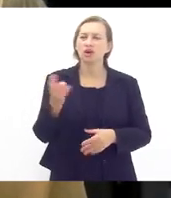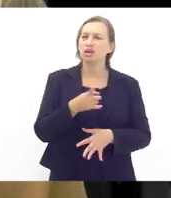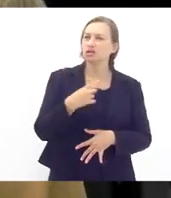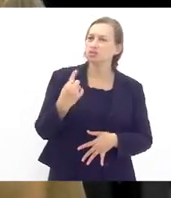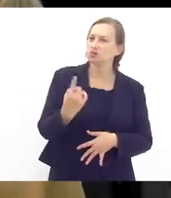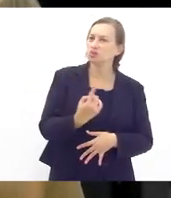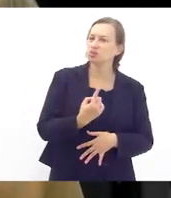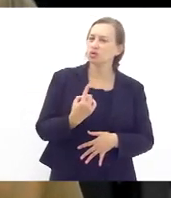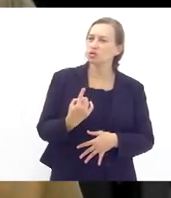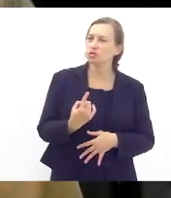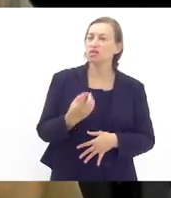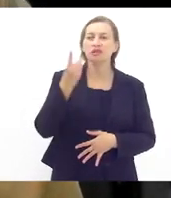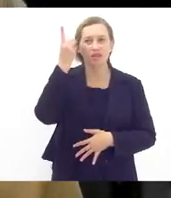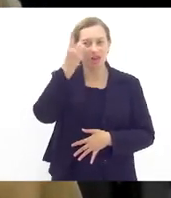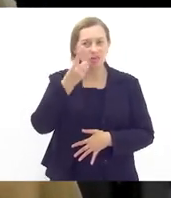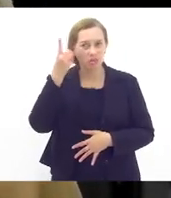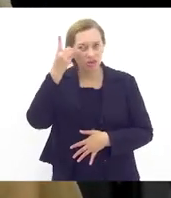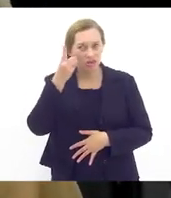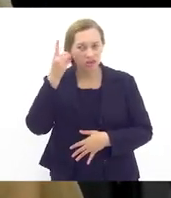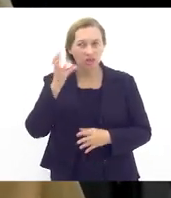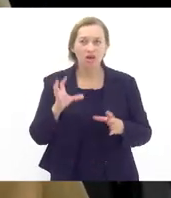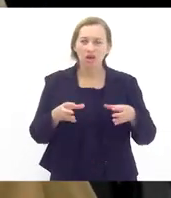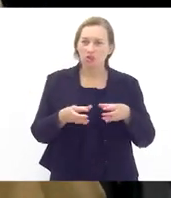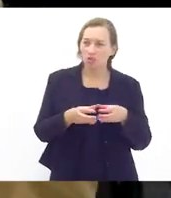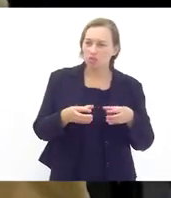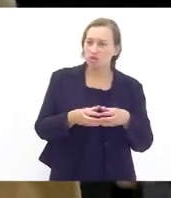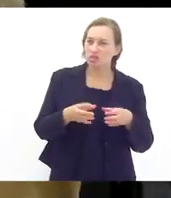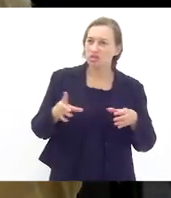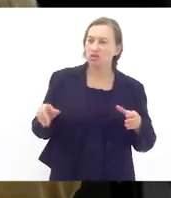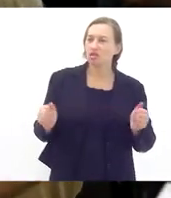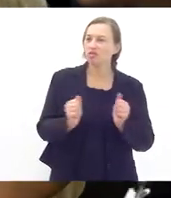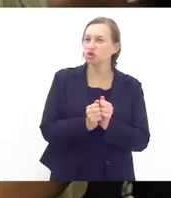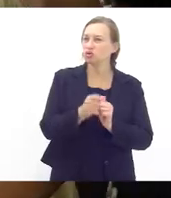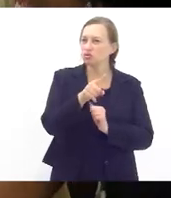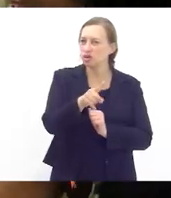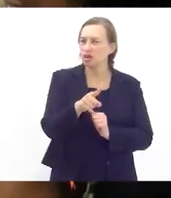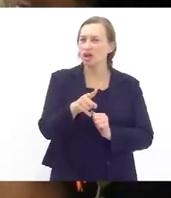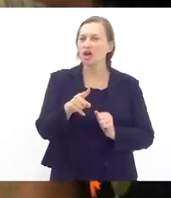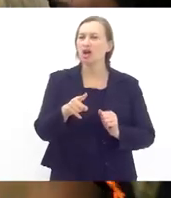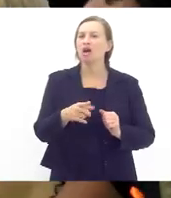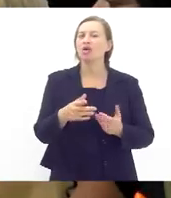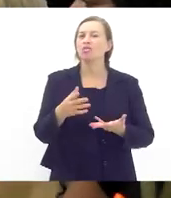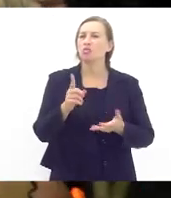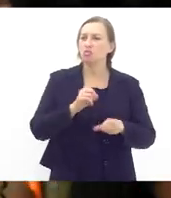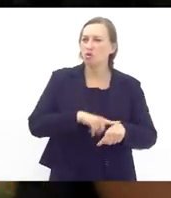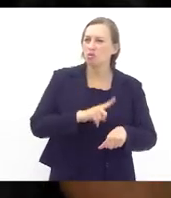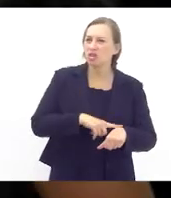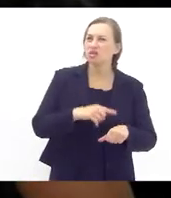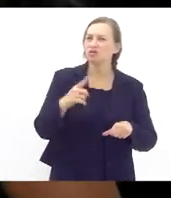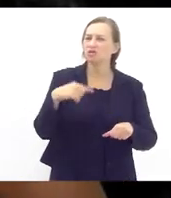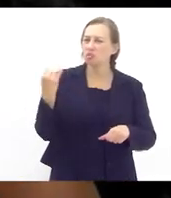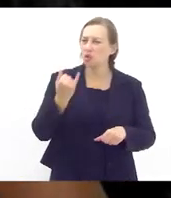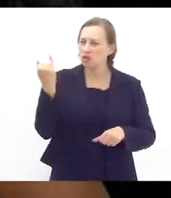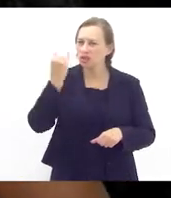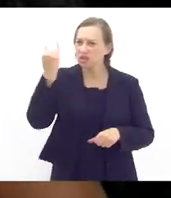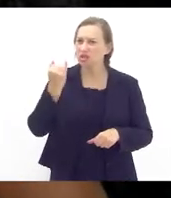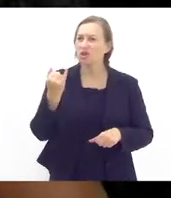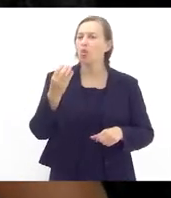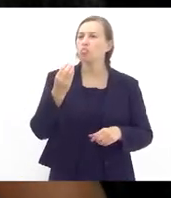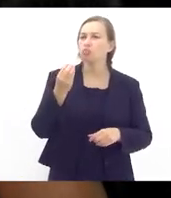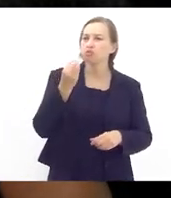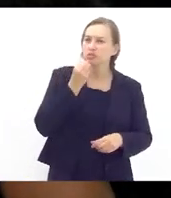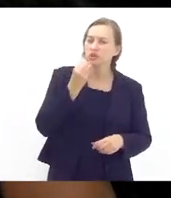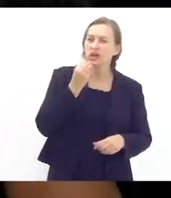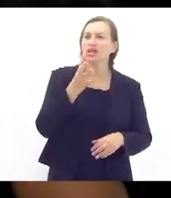a nossa deputada e a comissão esteve lá com a gente participou também foi um momento muito bacana que ela teve a oportunidade de